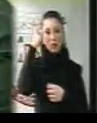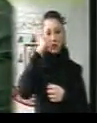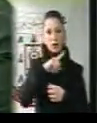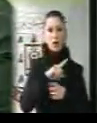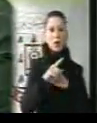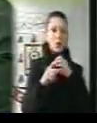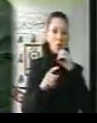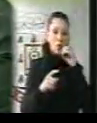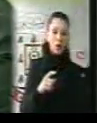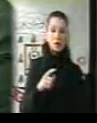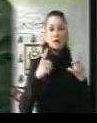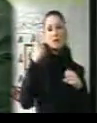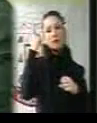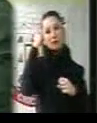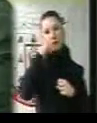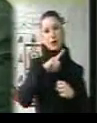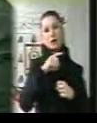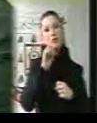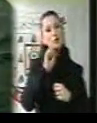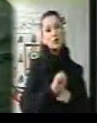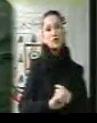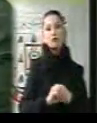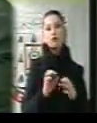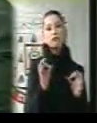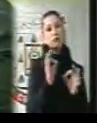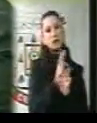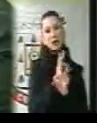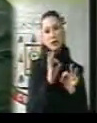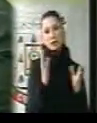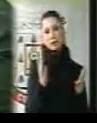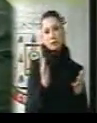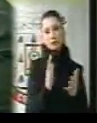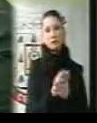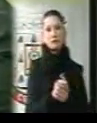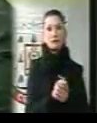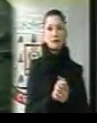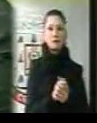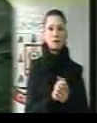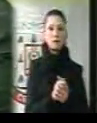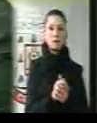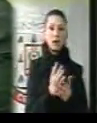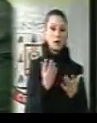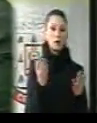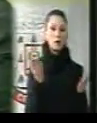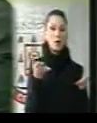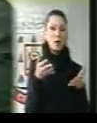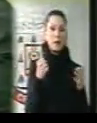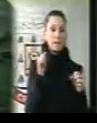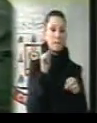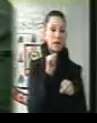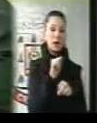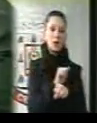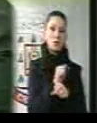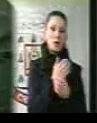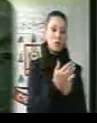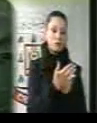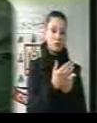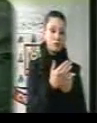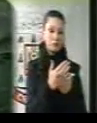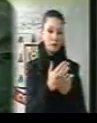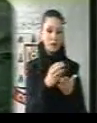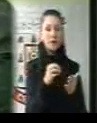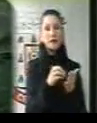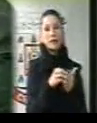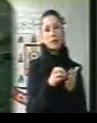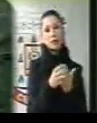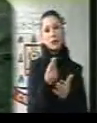todo ano saem grandes obras naquela região. E a nossa vez, quando chegou, ainda parou. Parou, faltou dinheiro